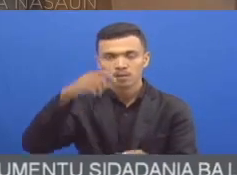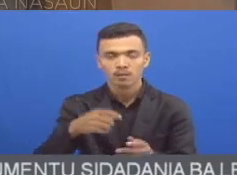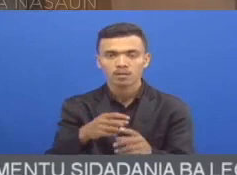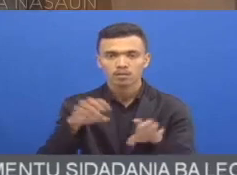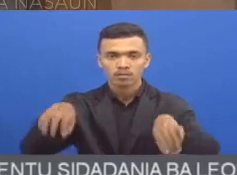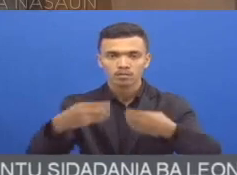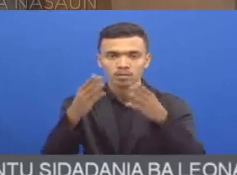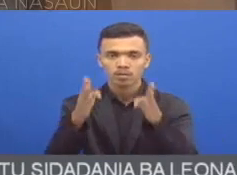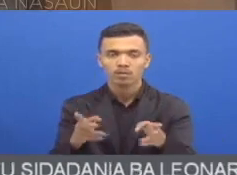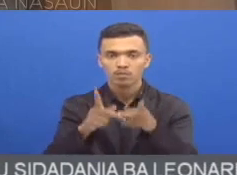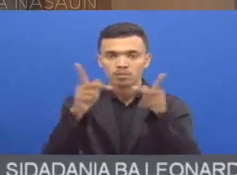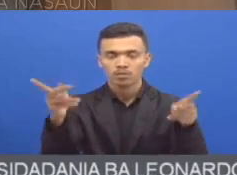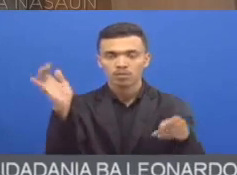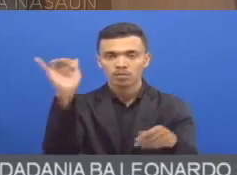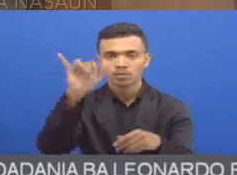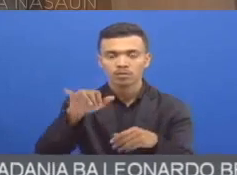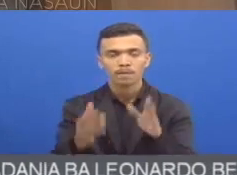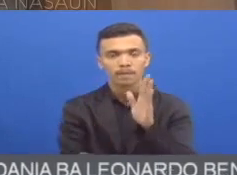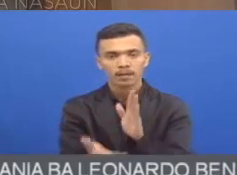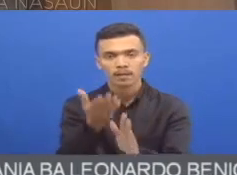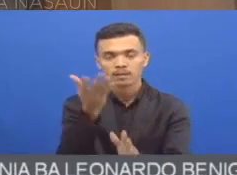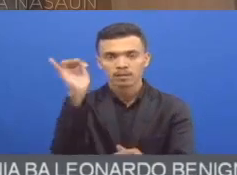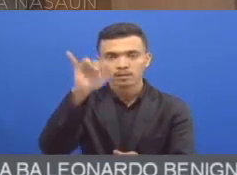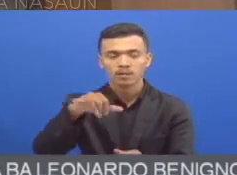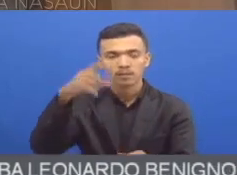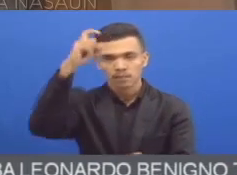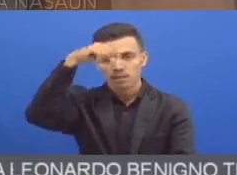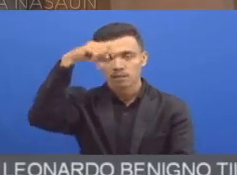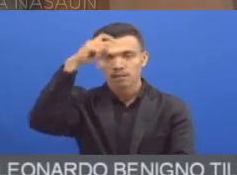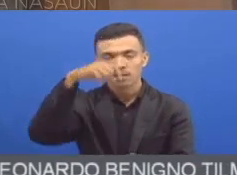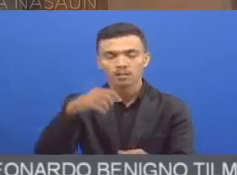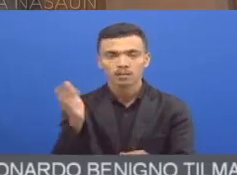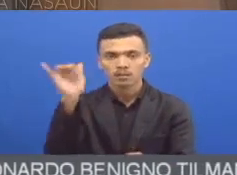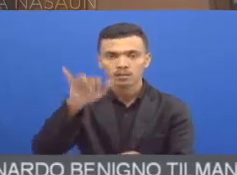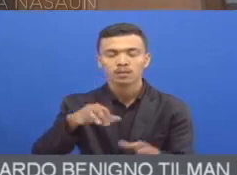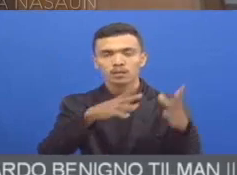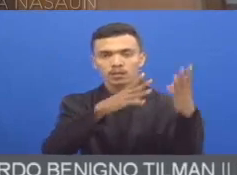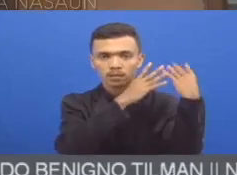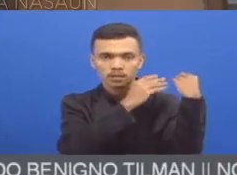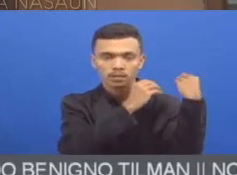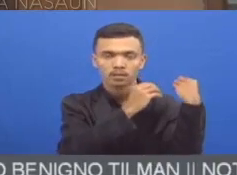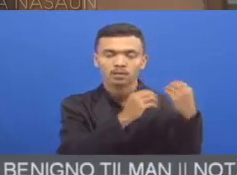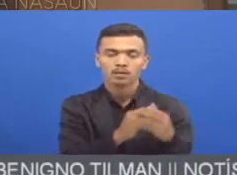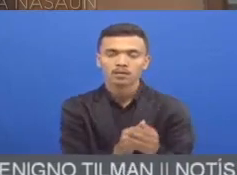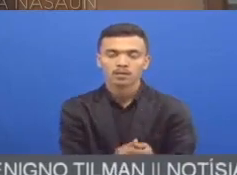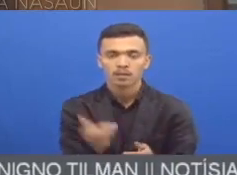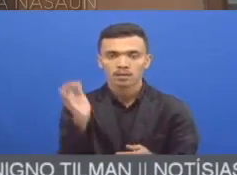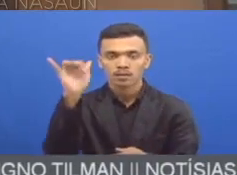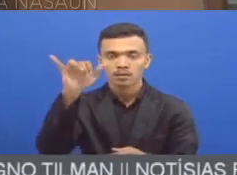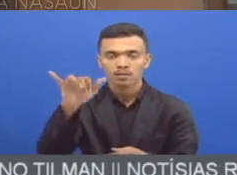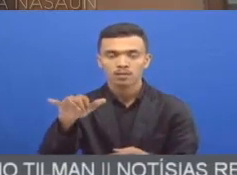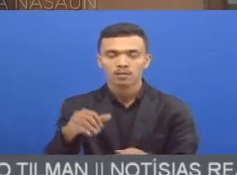funcionários públicos Sira, a saliutan ser nia conhecimento, ser nia habilidade, ser nia